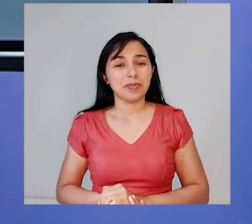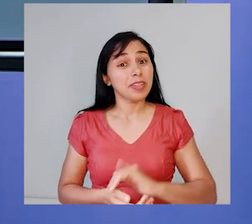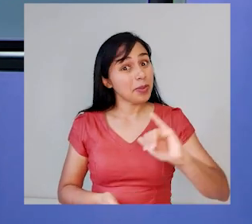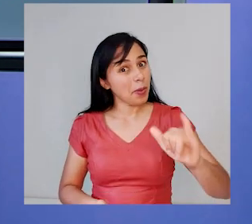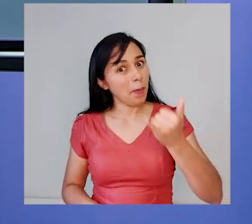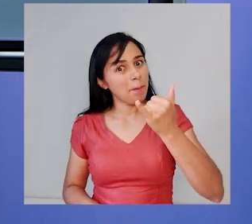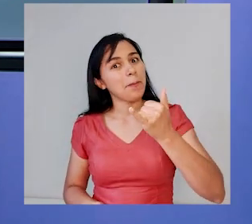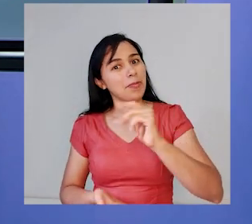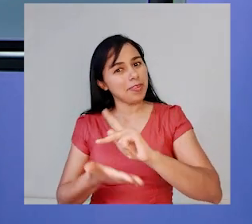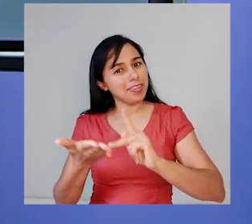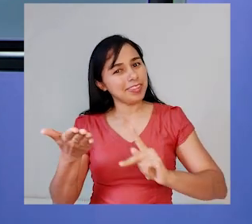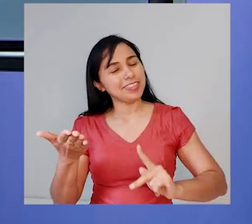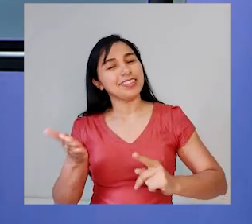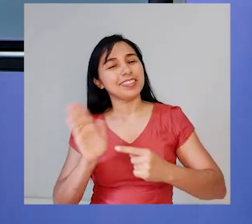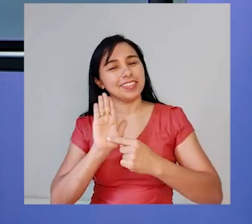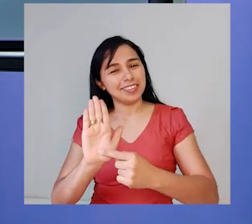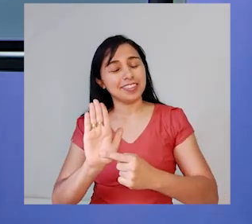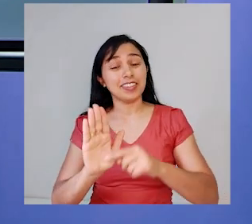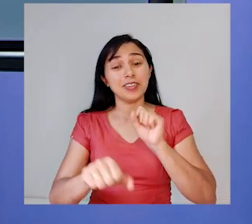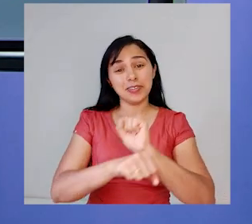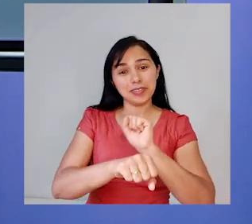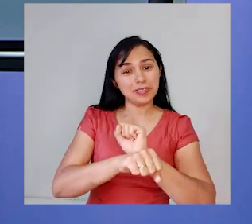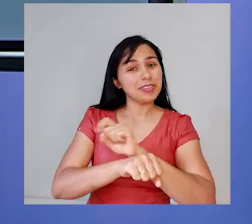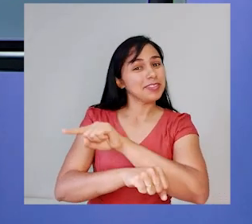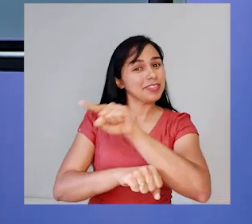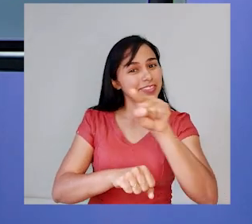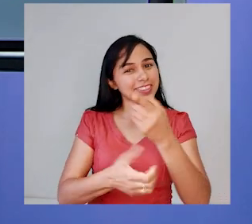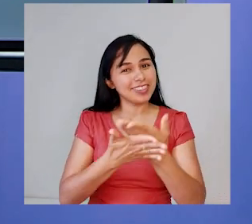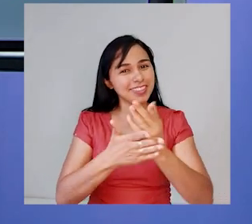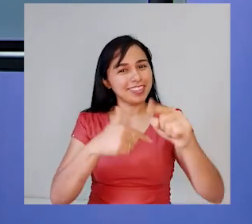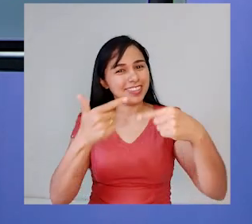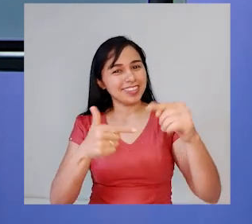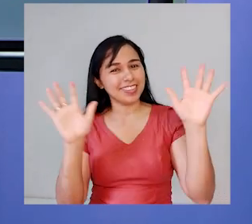E eu aguardo vocês na nossa próxima aula. Tchau, tchau!